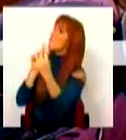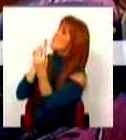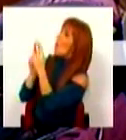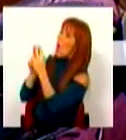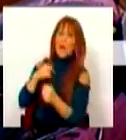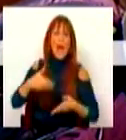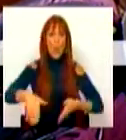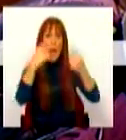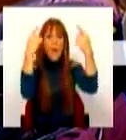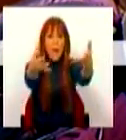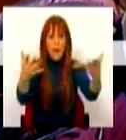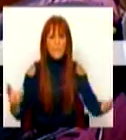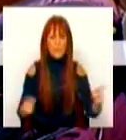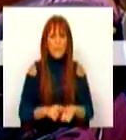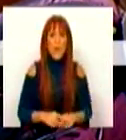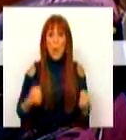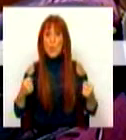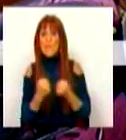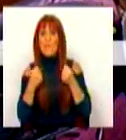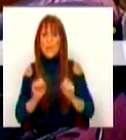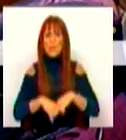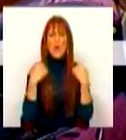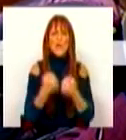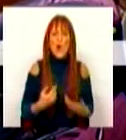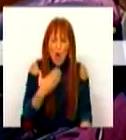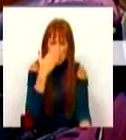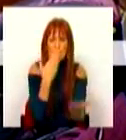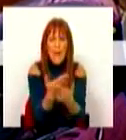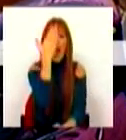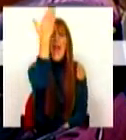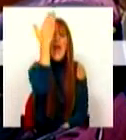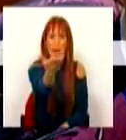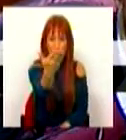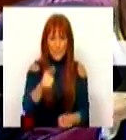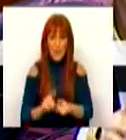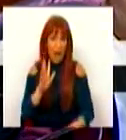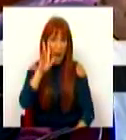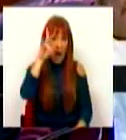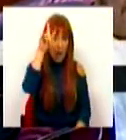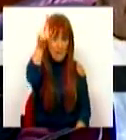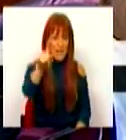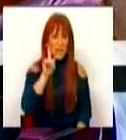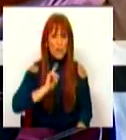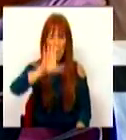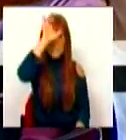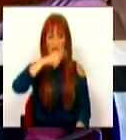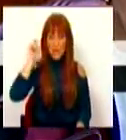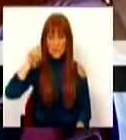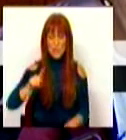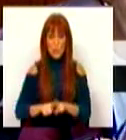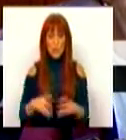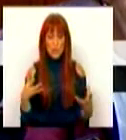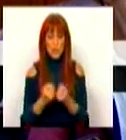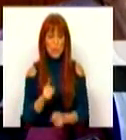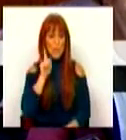rua. É um desafio da sociedade que temos de enfrentar. Amanhã mesmo, a Sra. Ministra da Presidência, junto com a